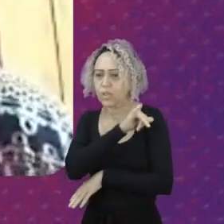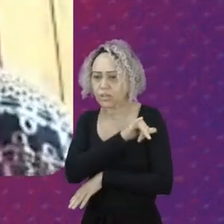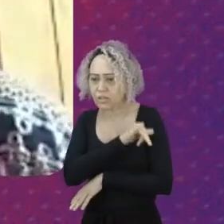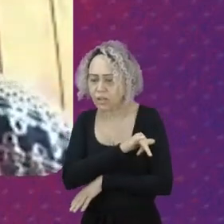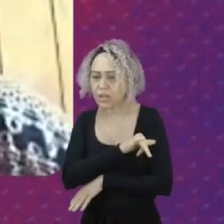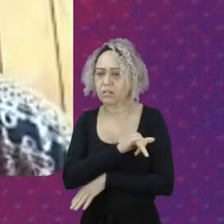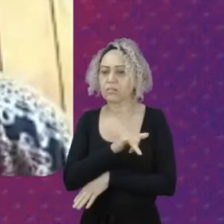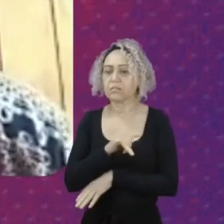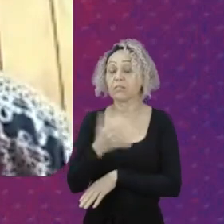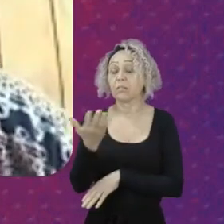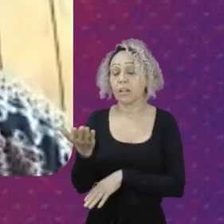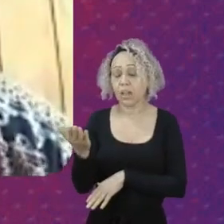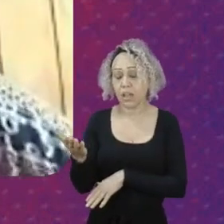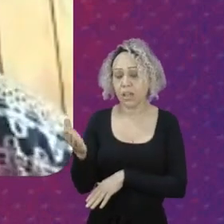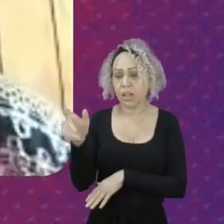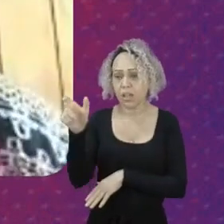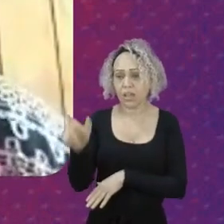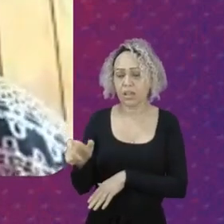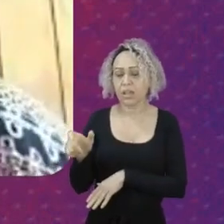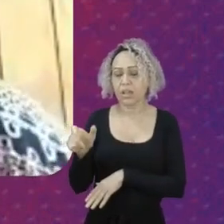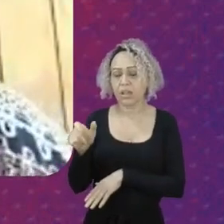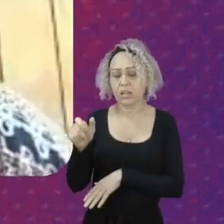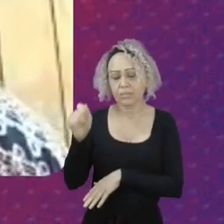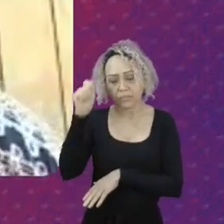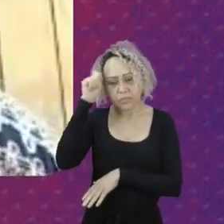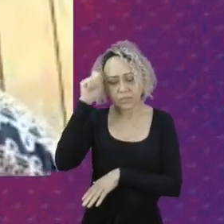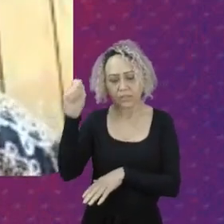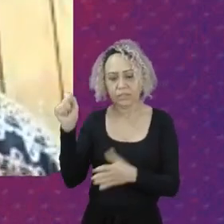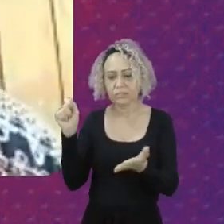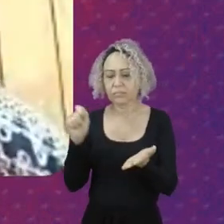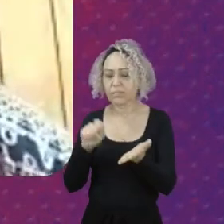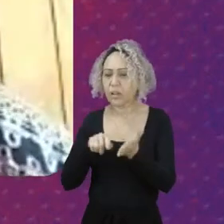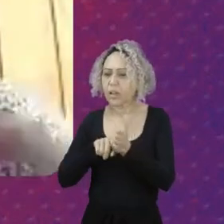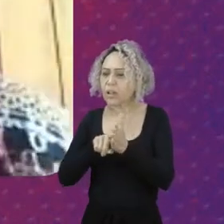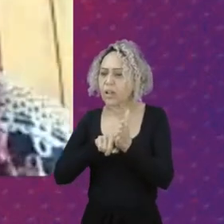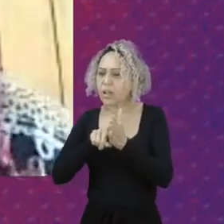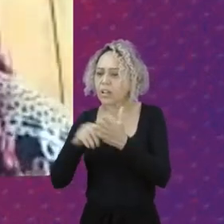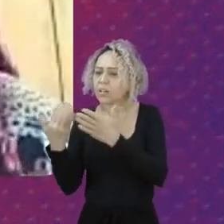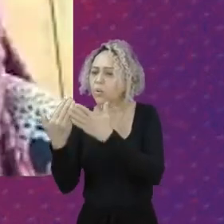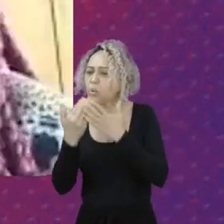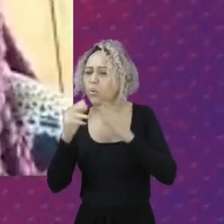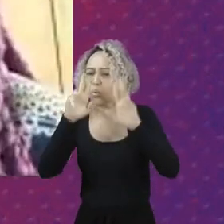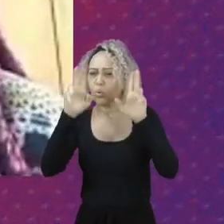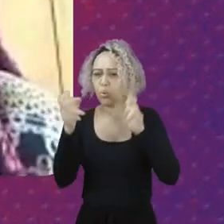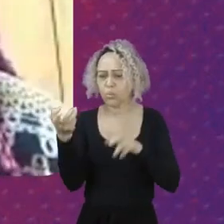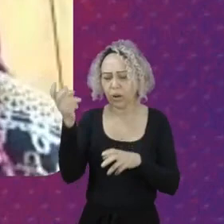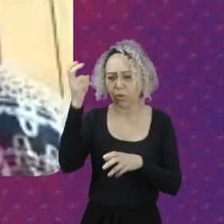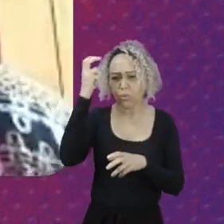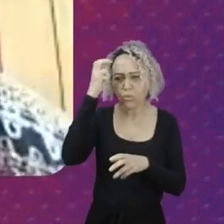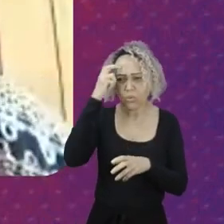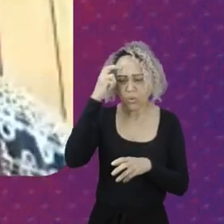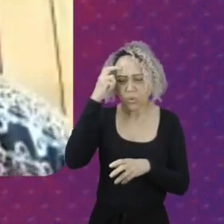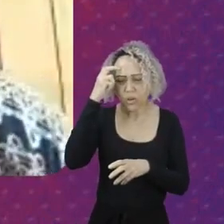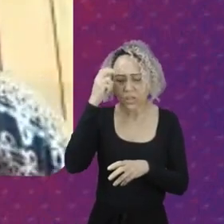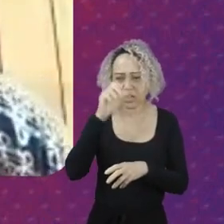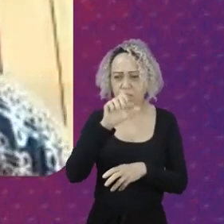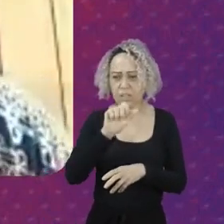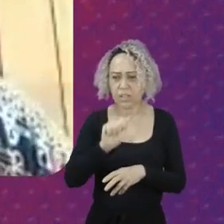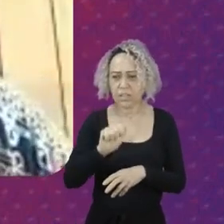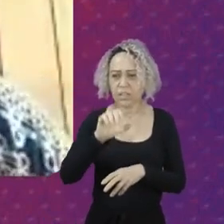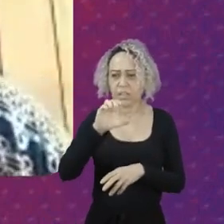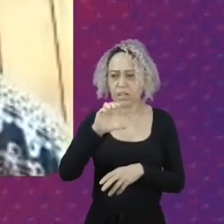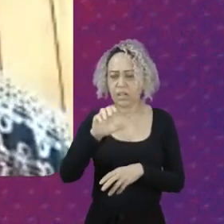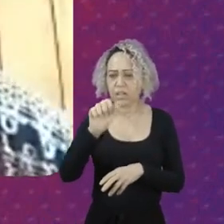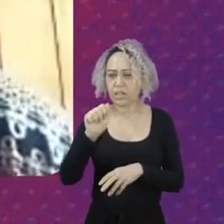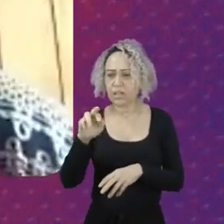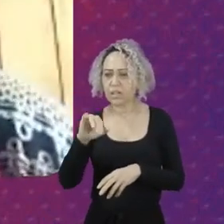Museu Nacional, produziu uma pesquisa importante sobre a cultura em Acari, favela da